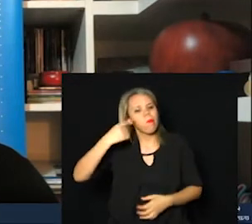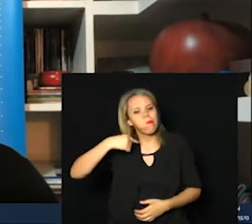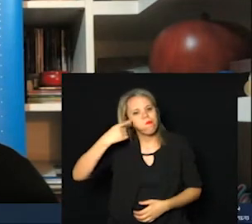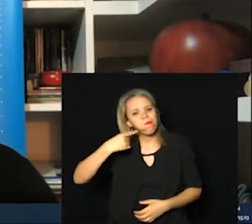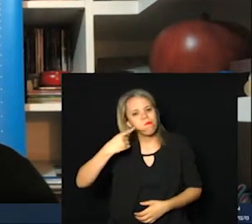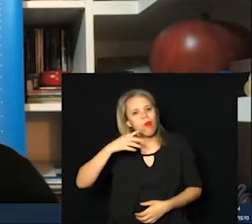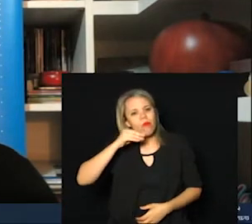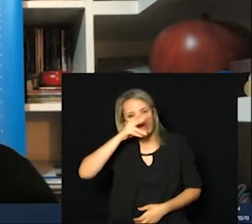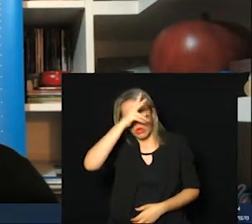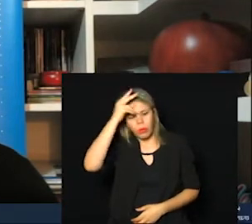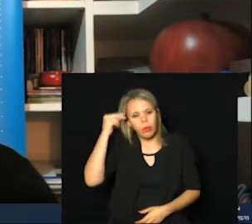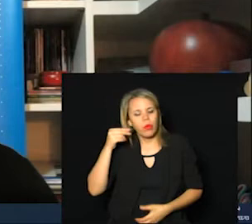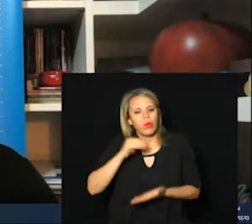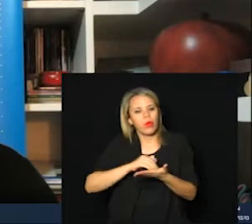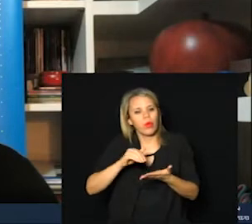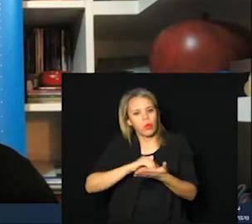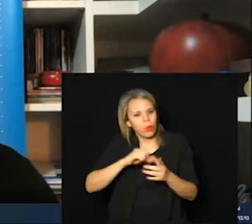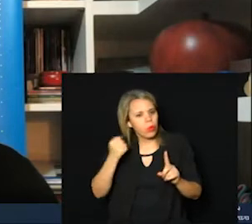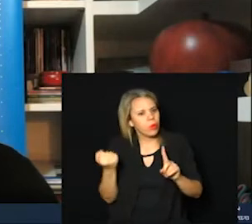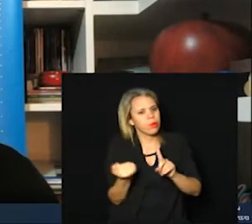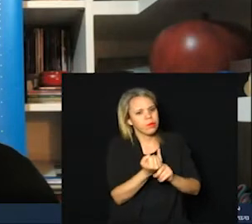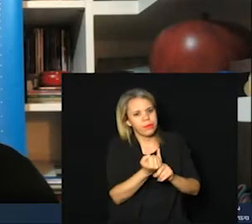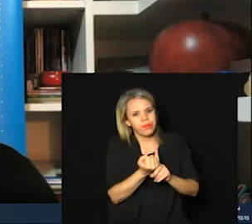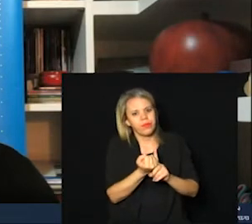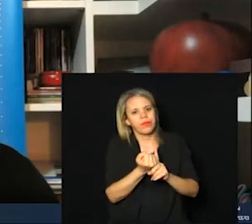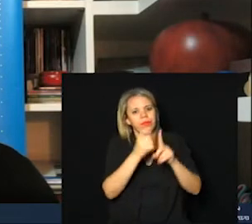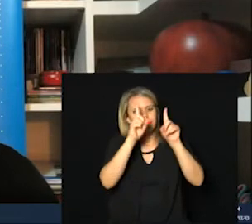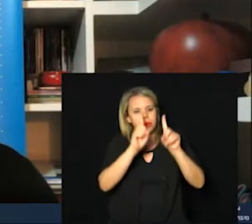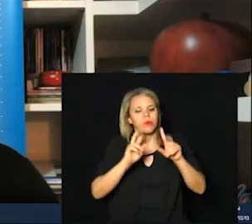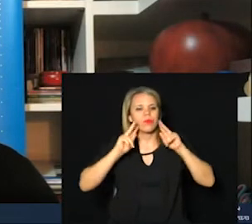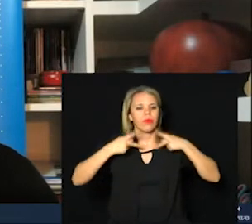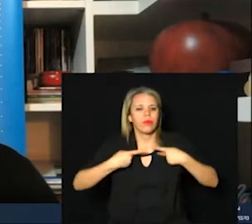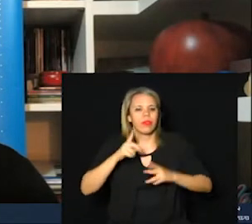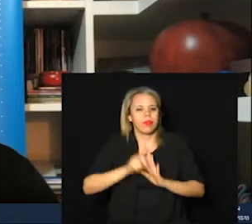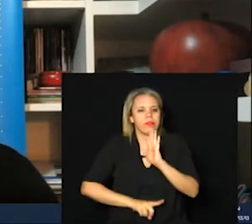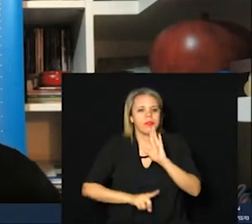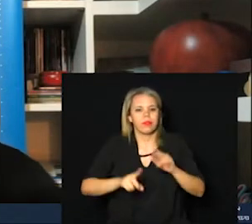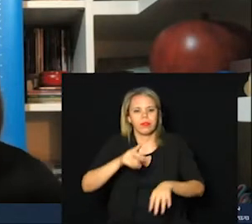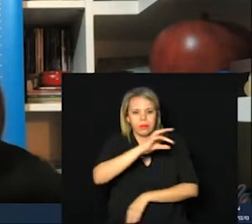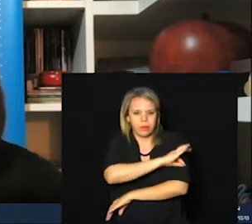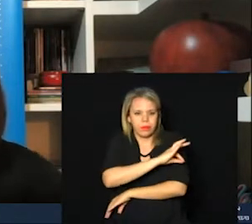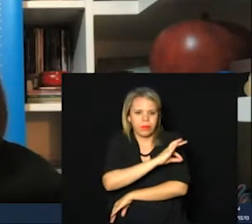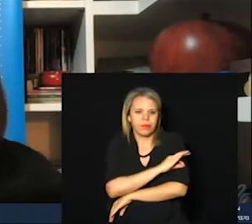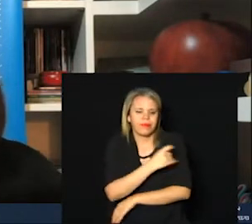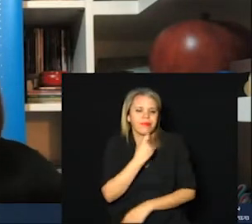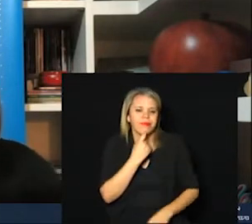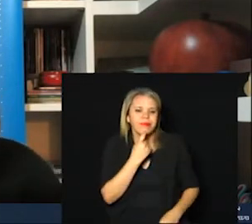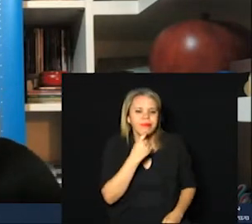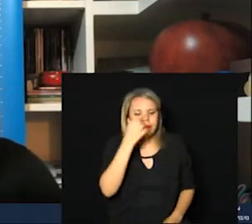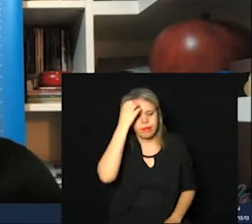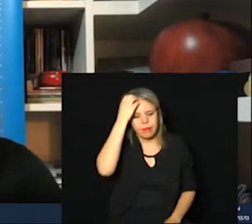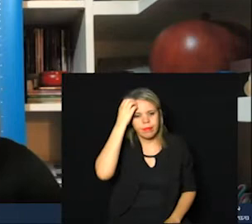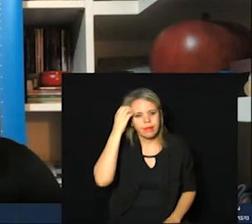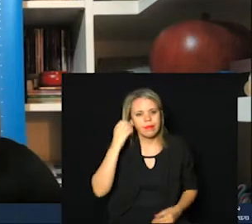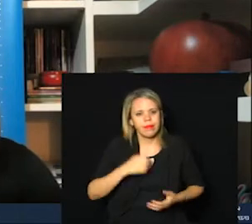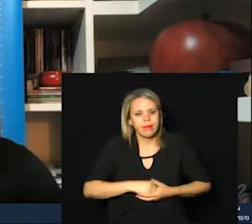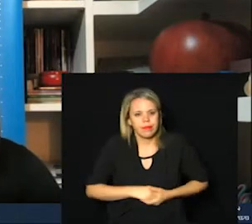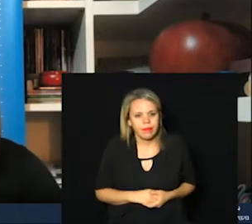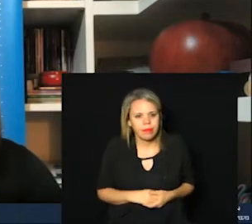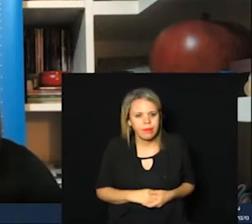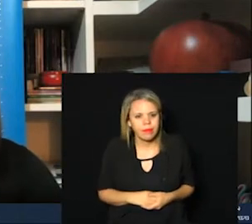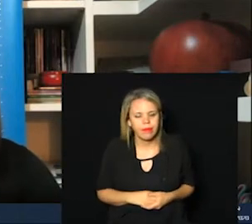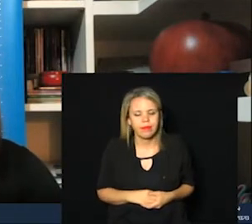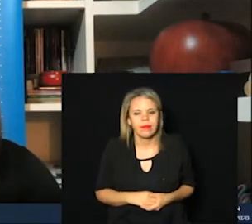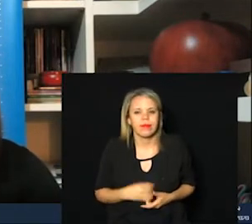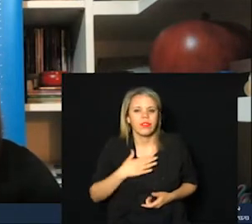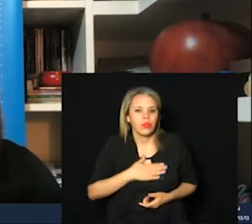secretária municipal de assistência social, pessoa com deficiência e direitos humanos da Prefeitura de Campinas, né? Também